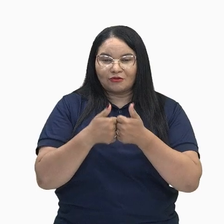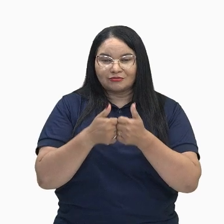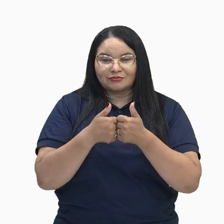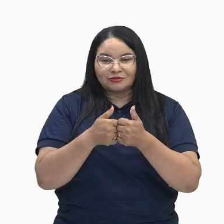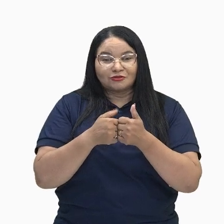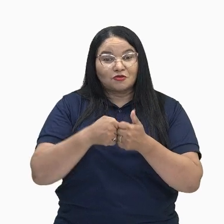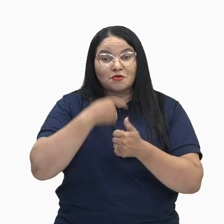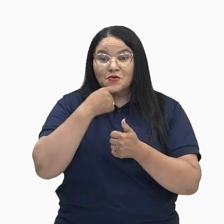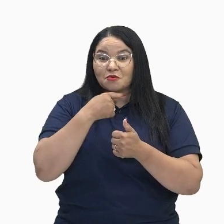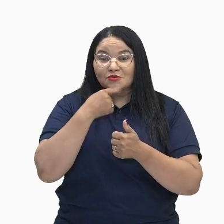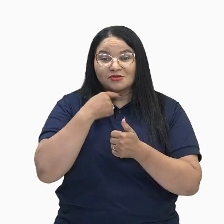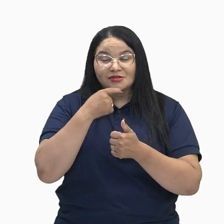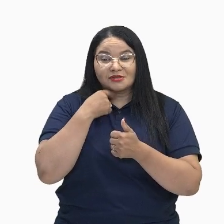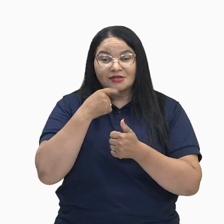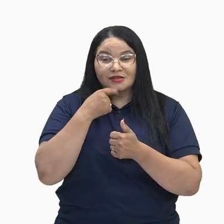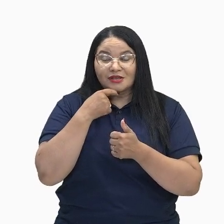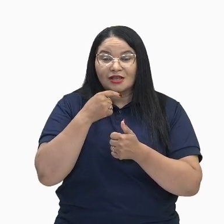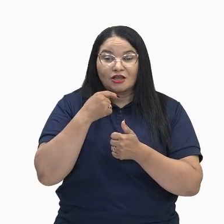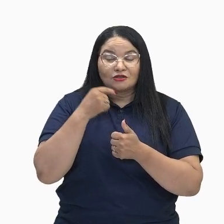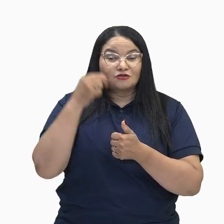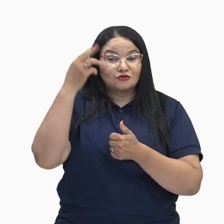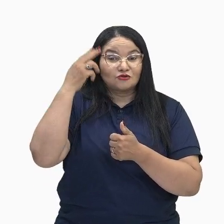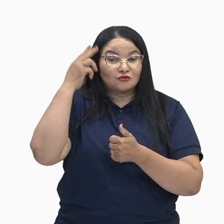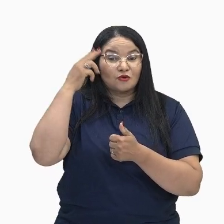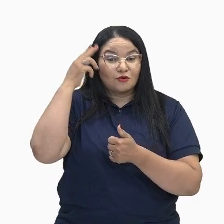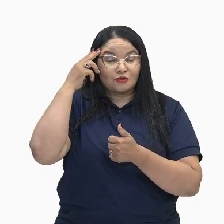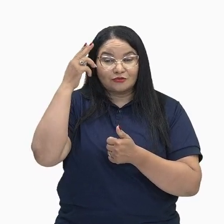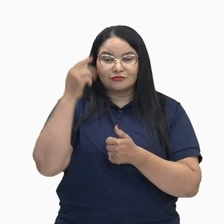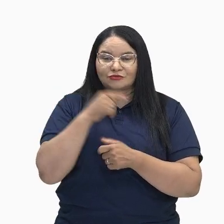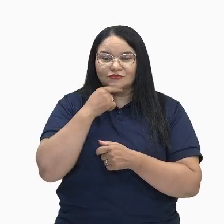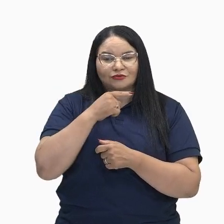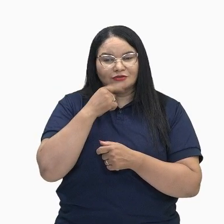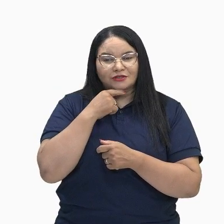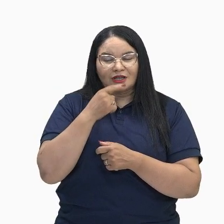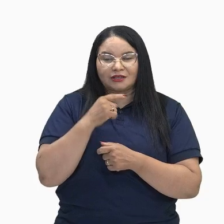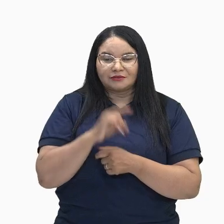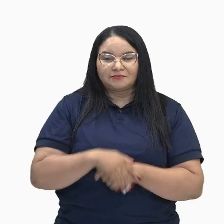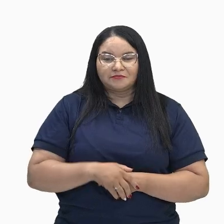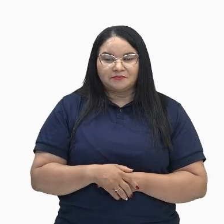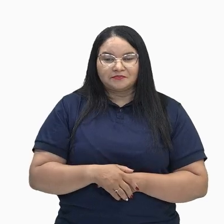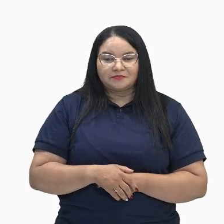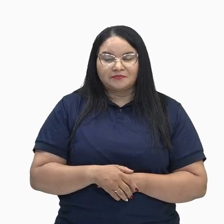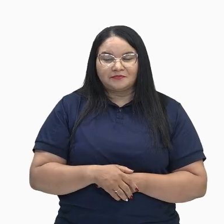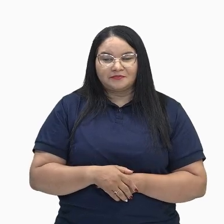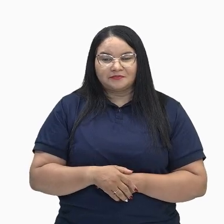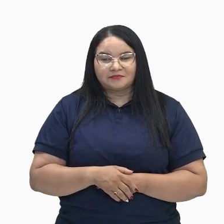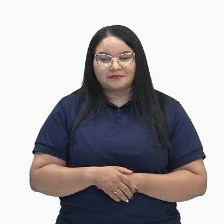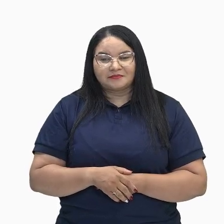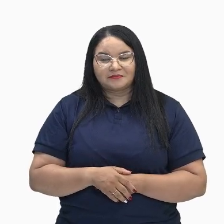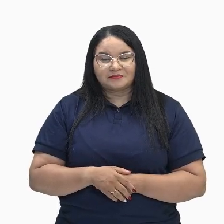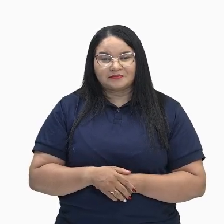pode recolher sonhos, só quem pode recolher somos nós. E então,